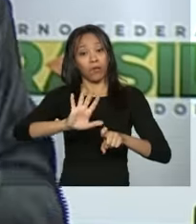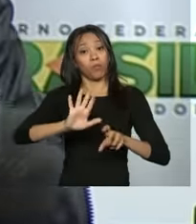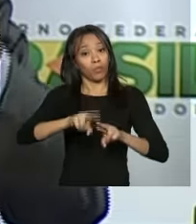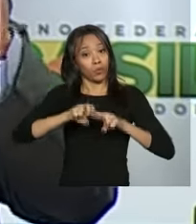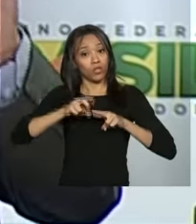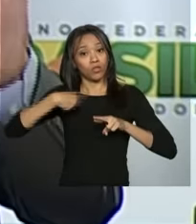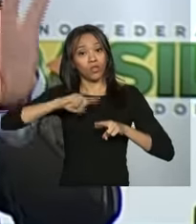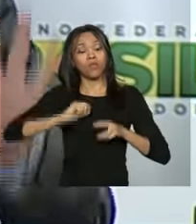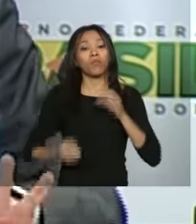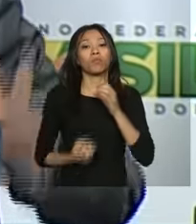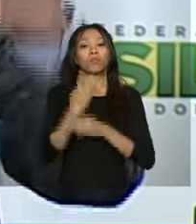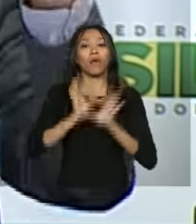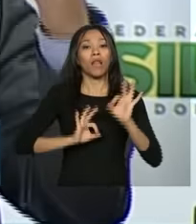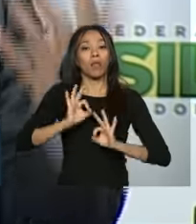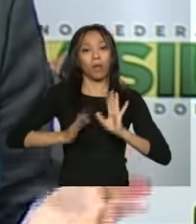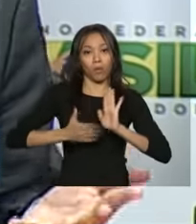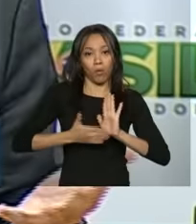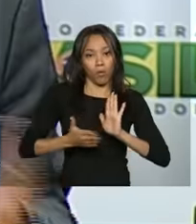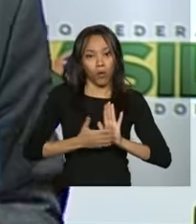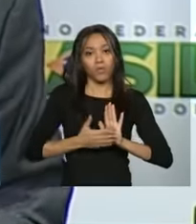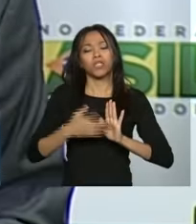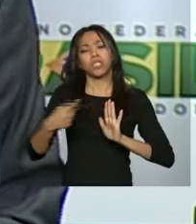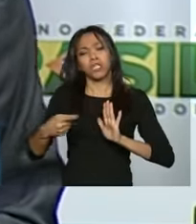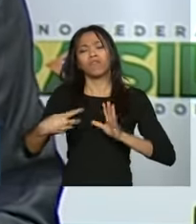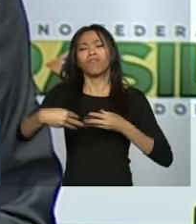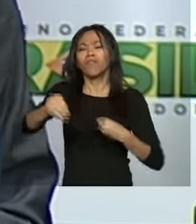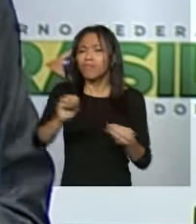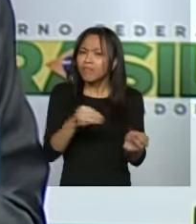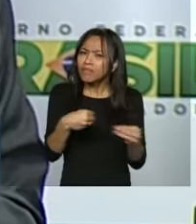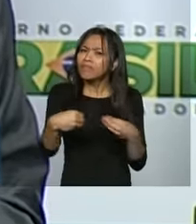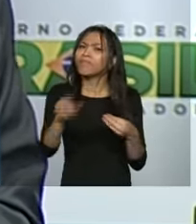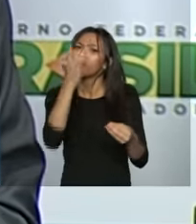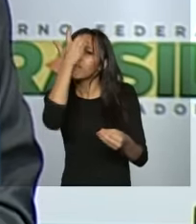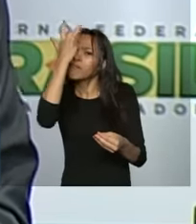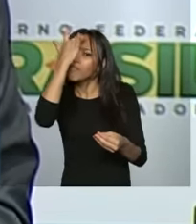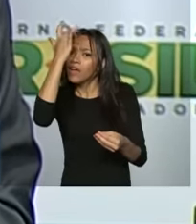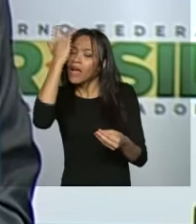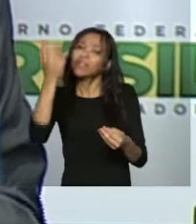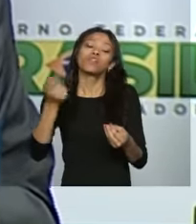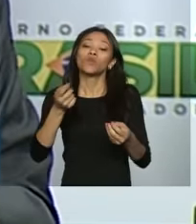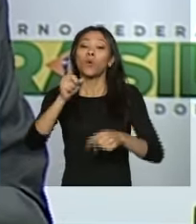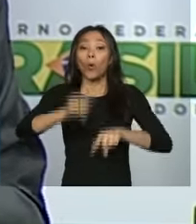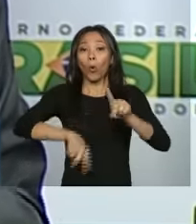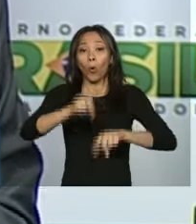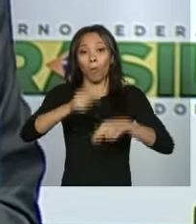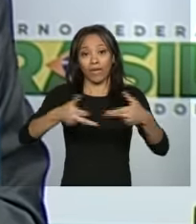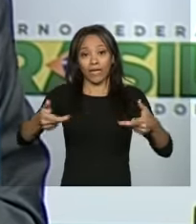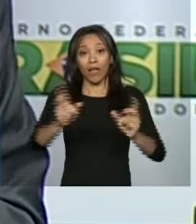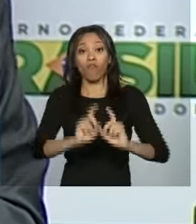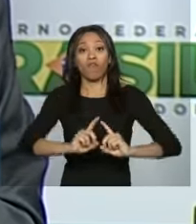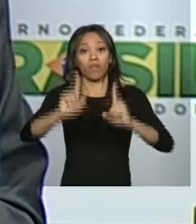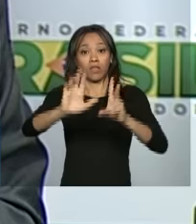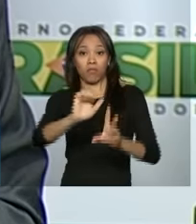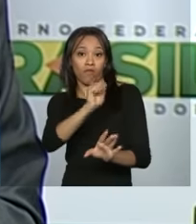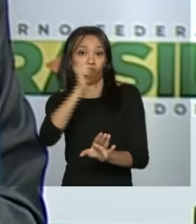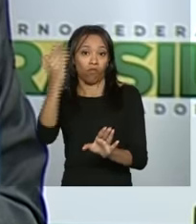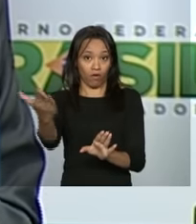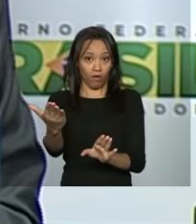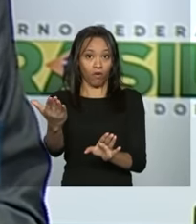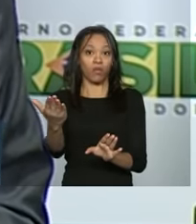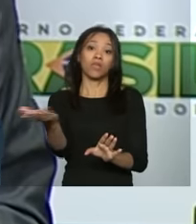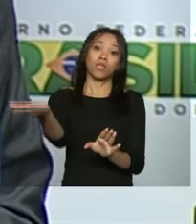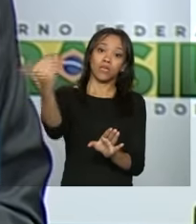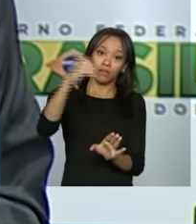que flexibilizem a importação e a ao mesmo tempo possam produzir aumento eh na